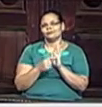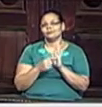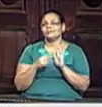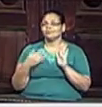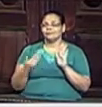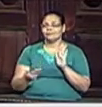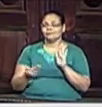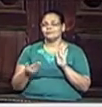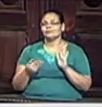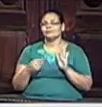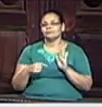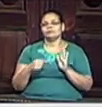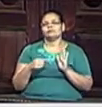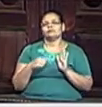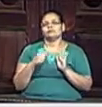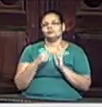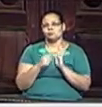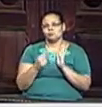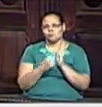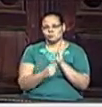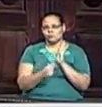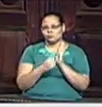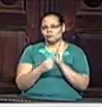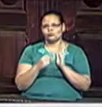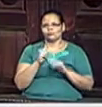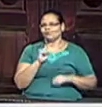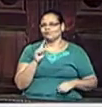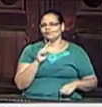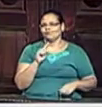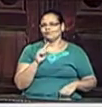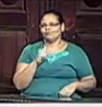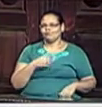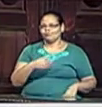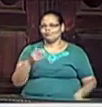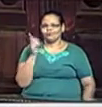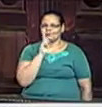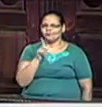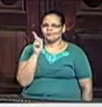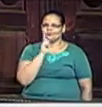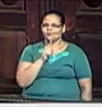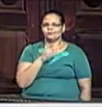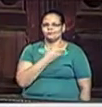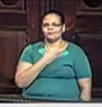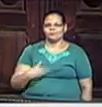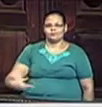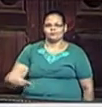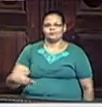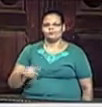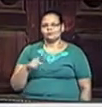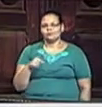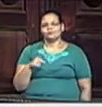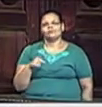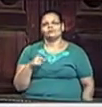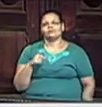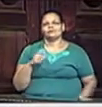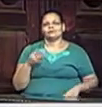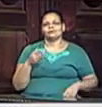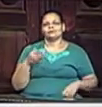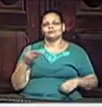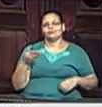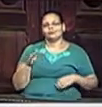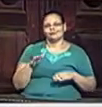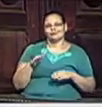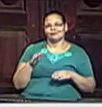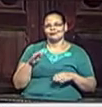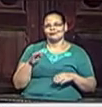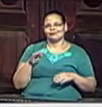E este dispositivo não foi alcançado. O governo ficou no